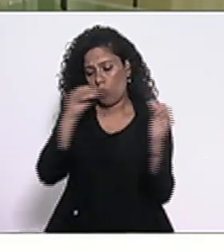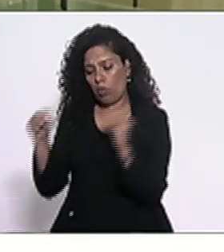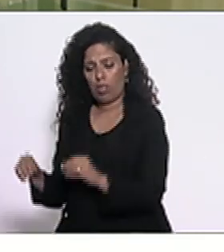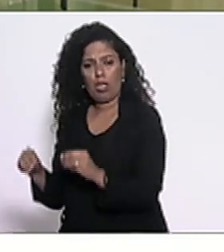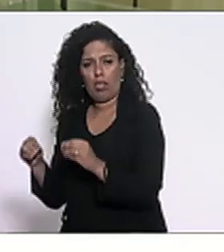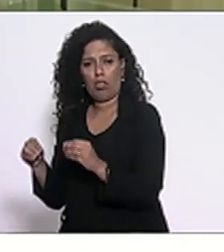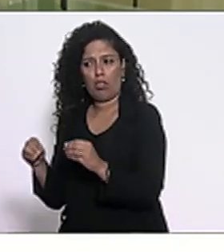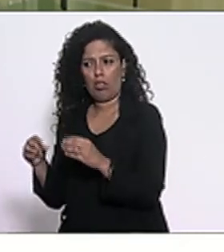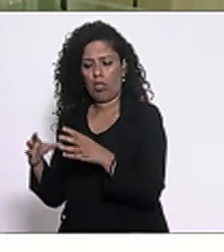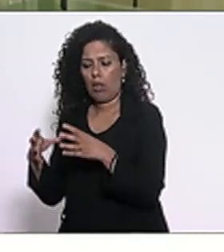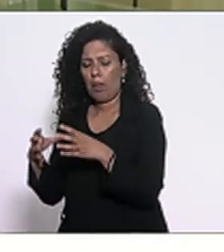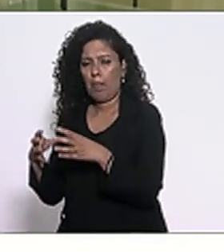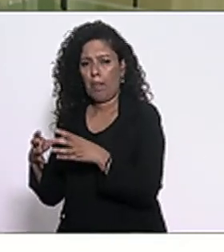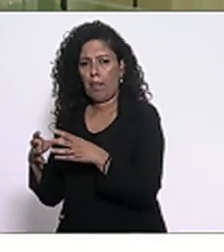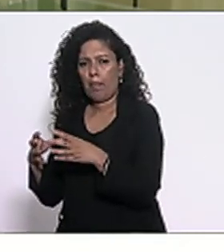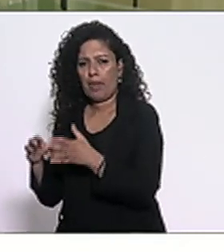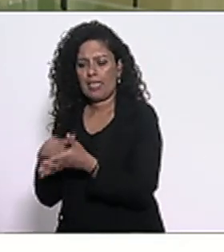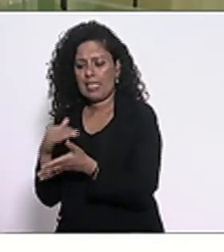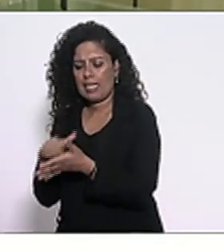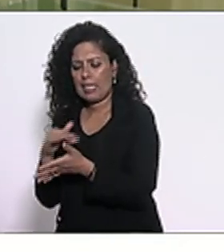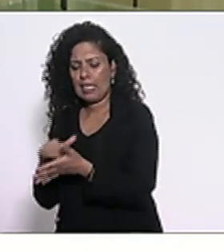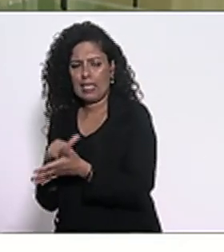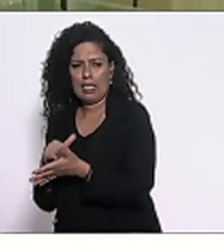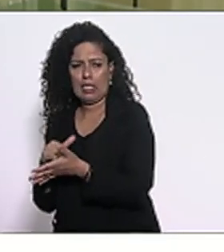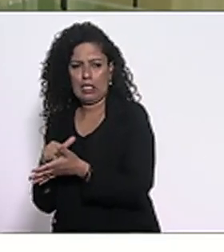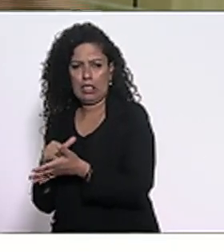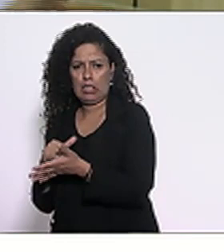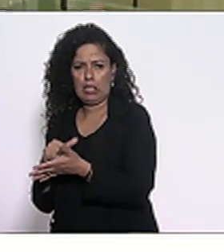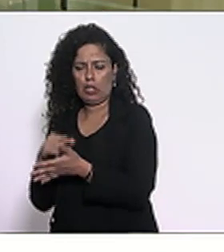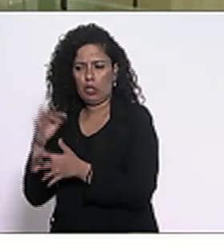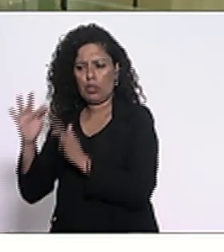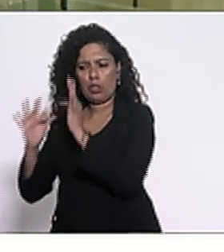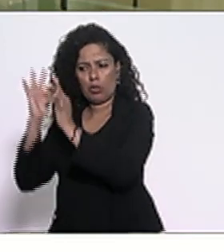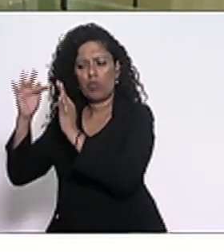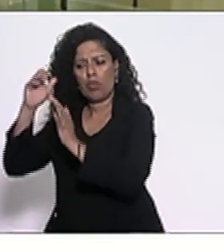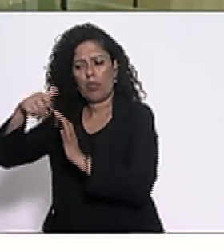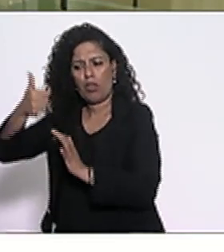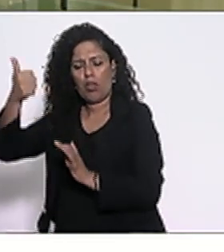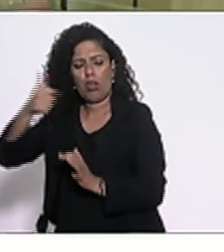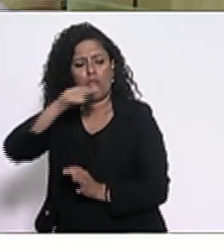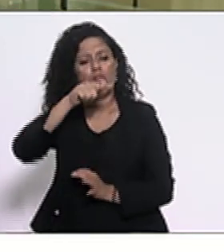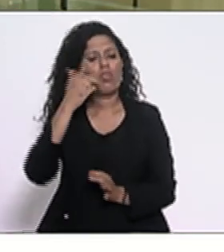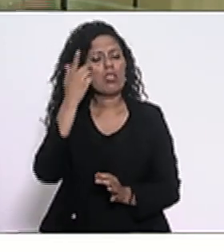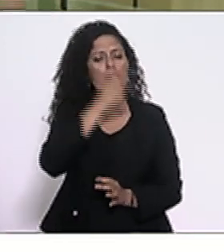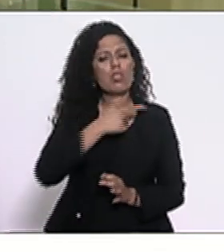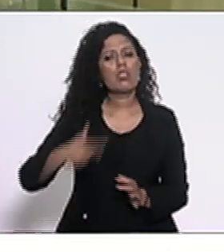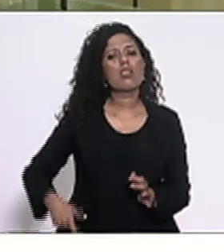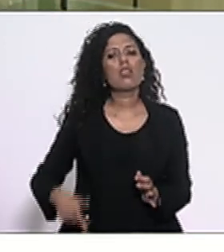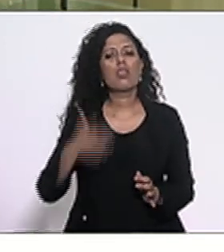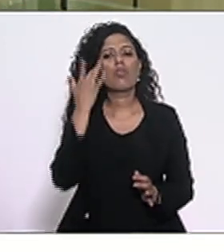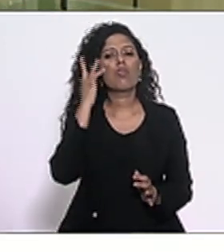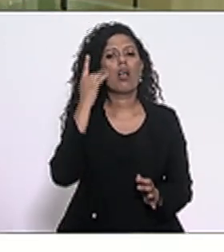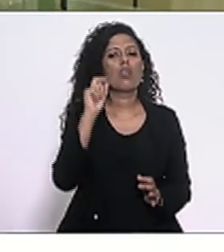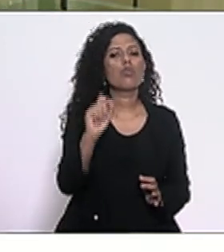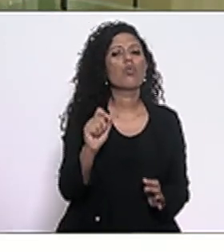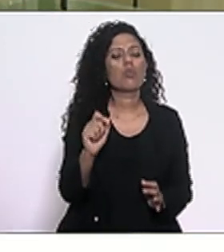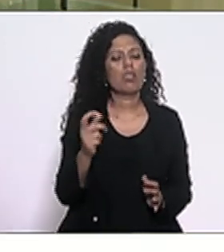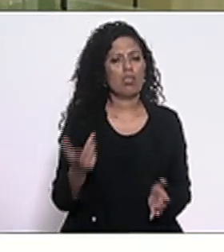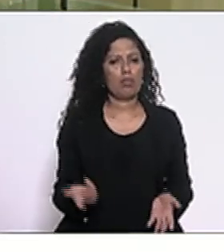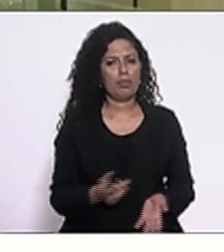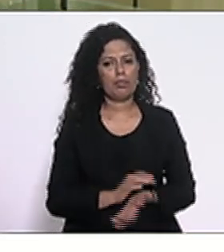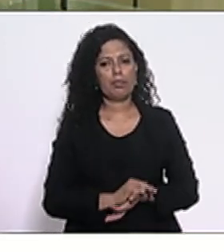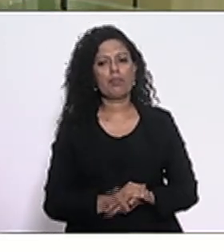relação a estar hoje na Casa Civil, sendo que o Proderj já foi da Ciência e Tecnologia e depois da Secretaria de